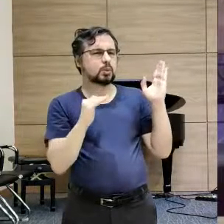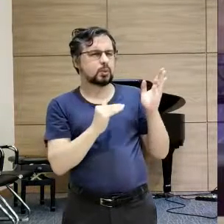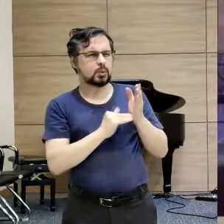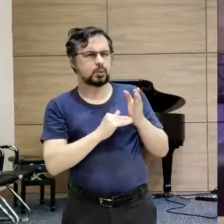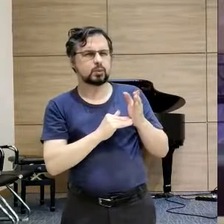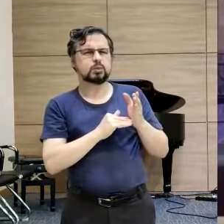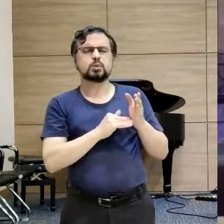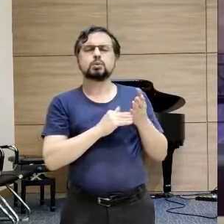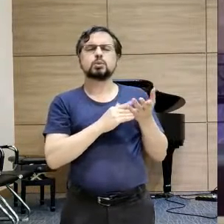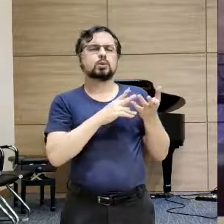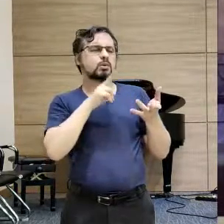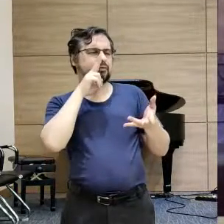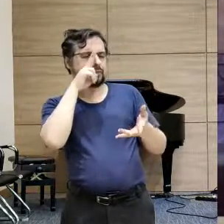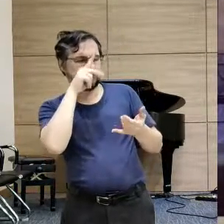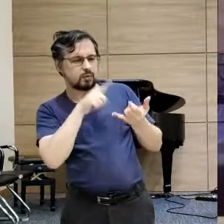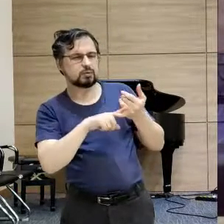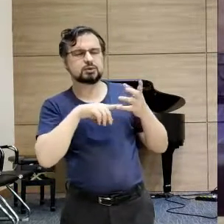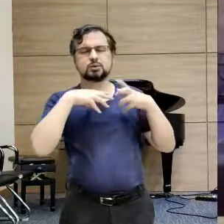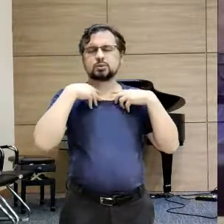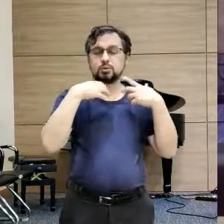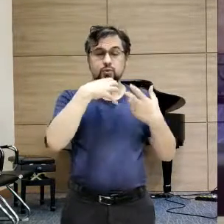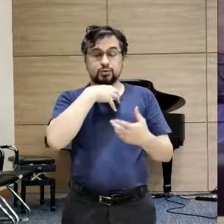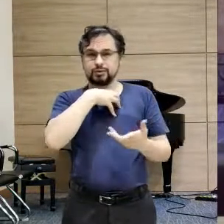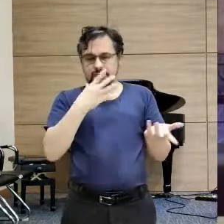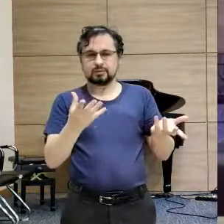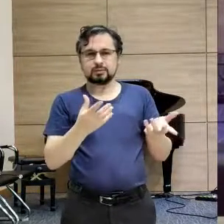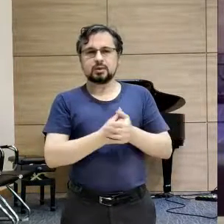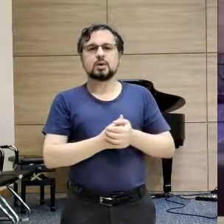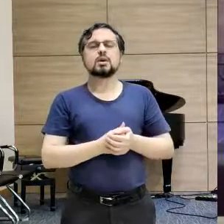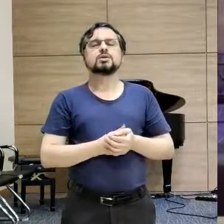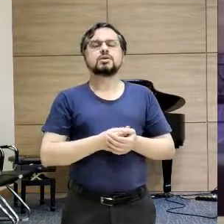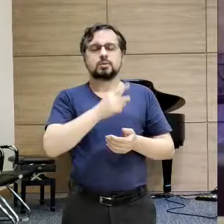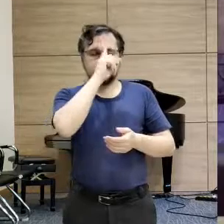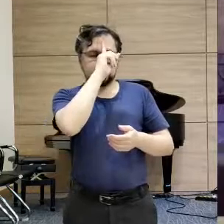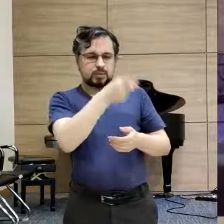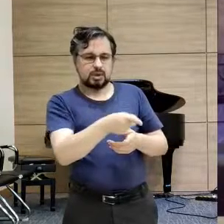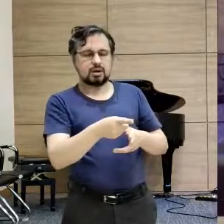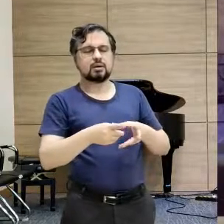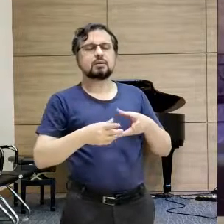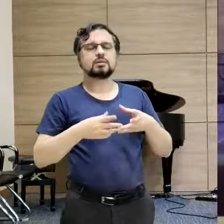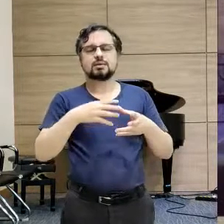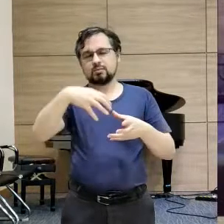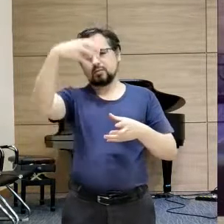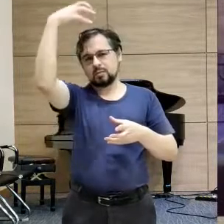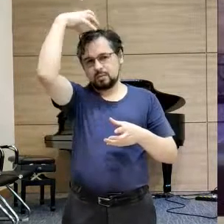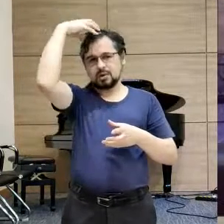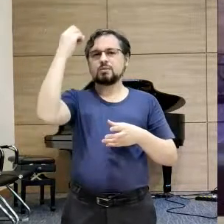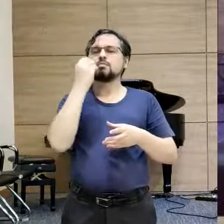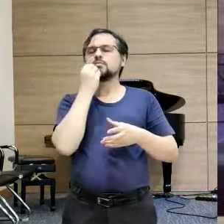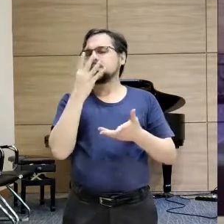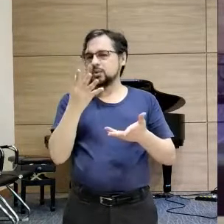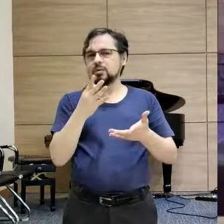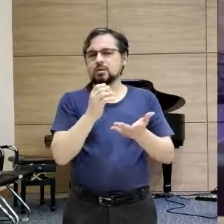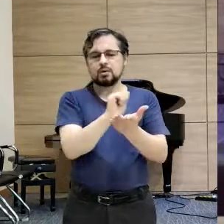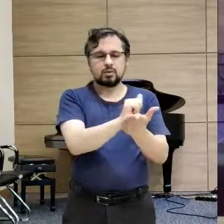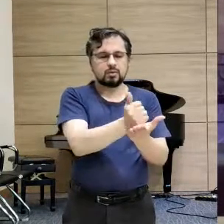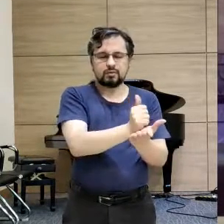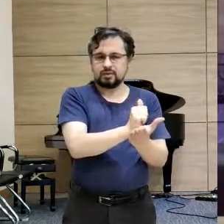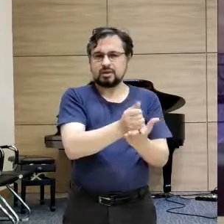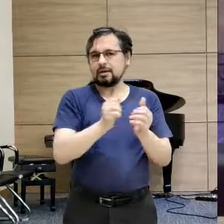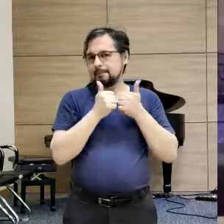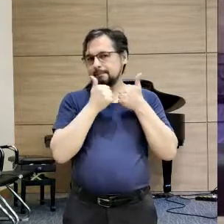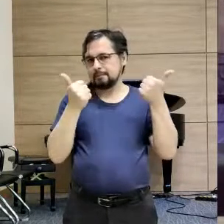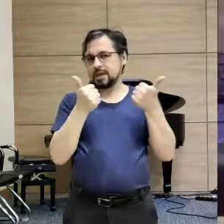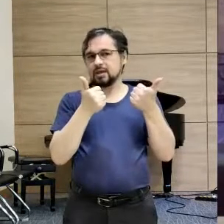alguém que iria dominar no sentido de administrar as questões, ele não tinha o